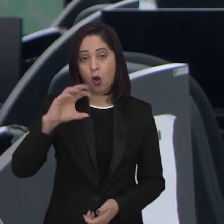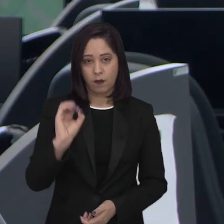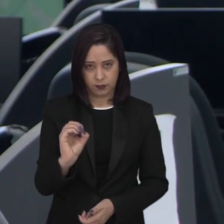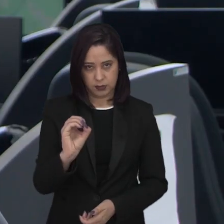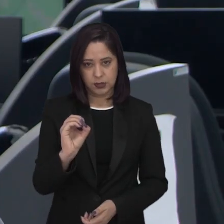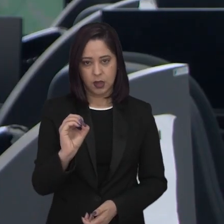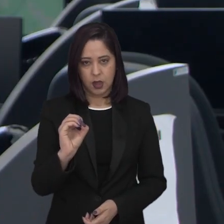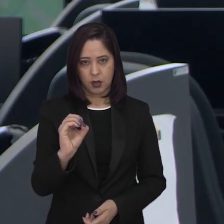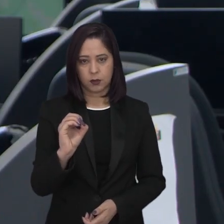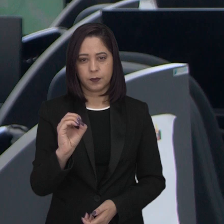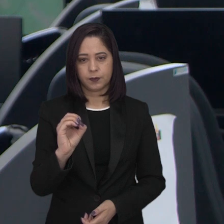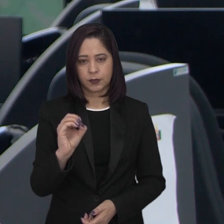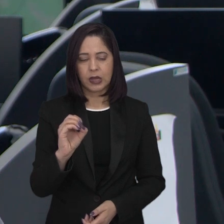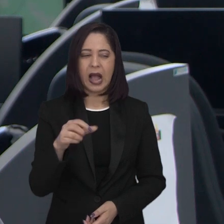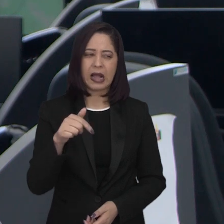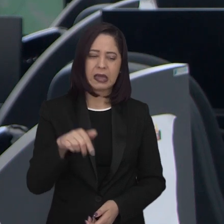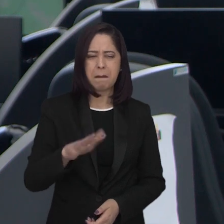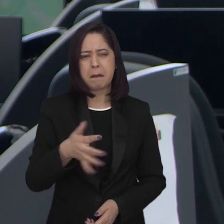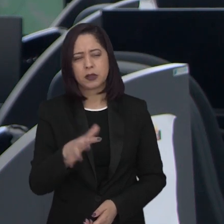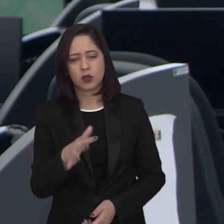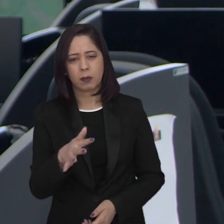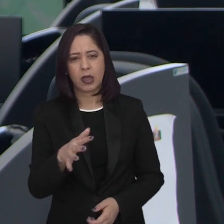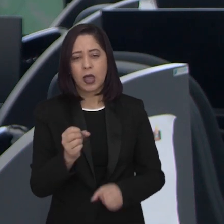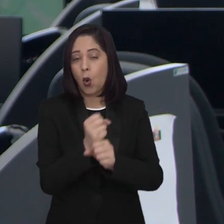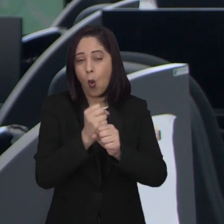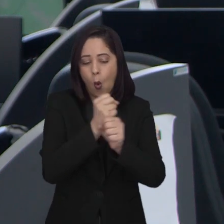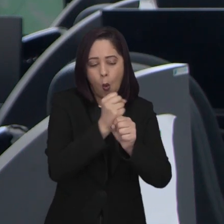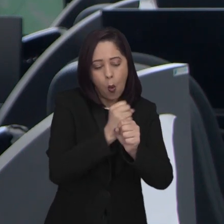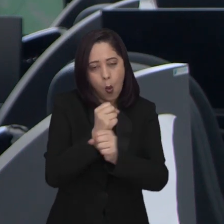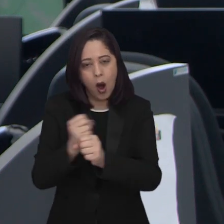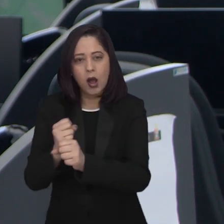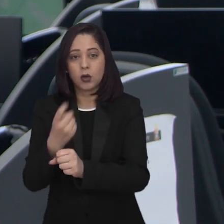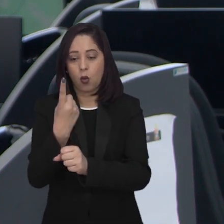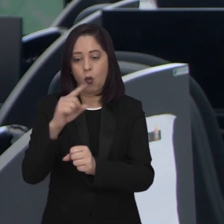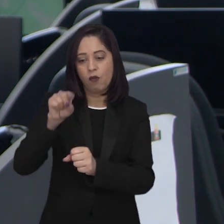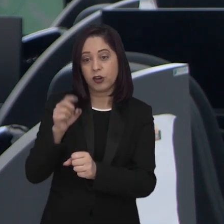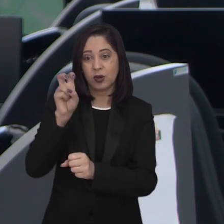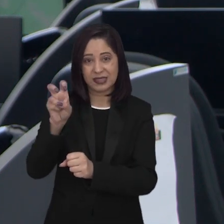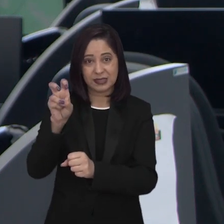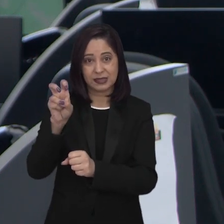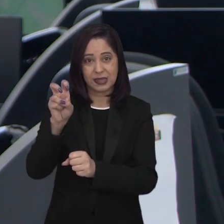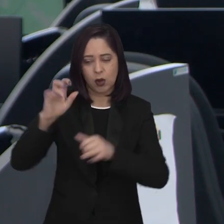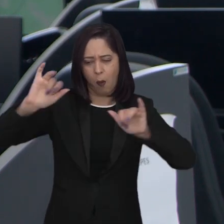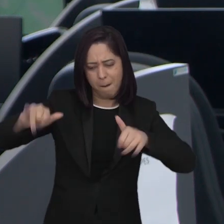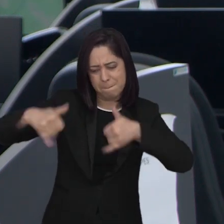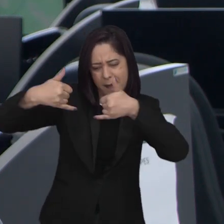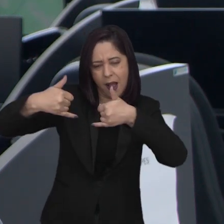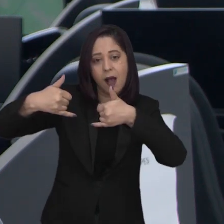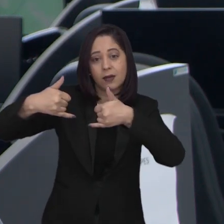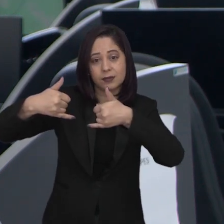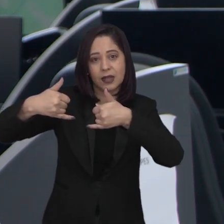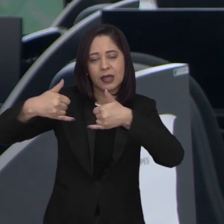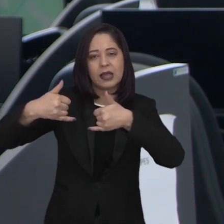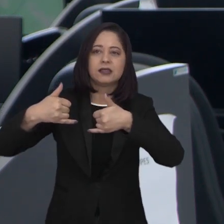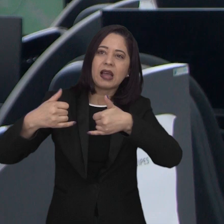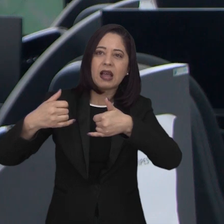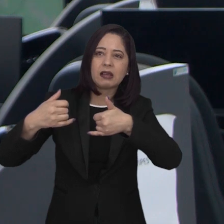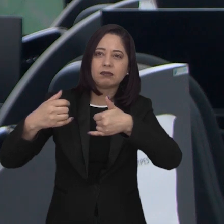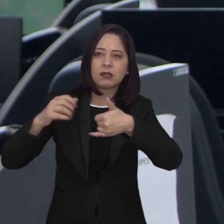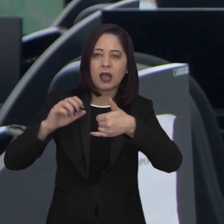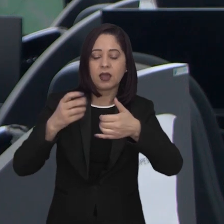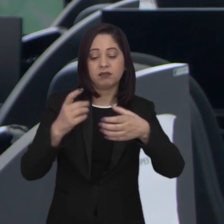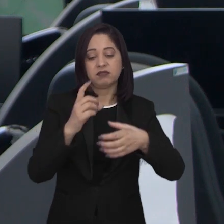190, que é ocorrência de policiamento. Nós atendemos aqui uma média anual de 1,5 milhão de ligações e desse 1,5 milhão